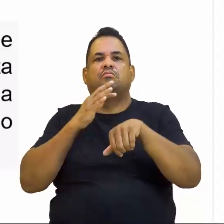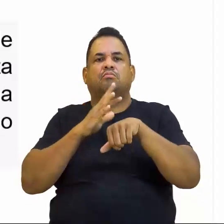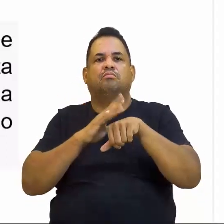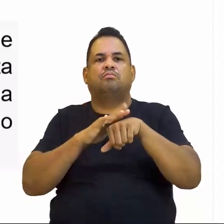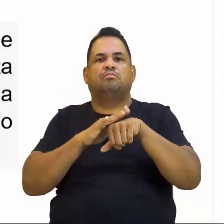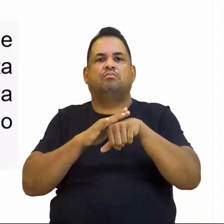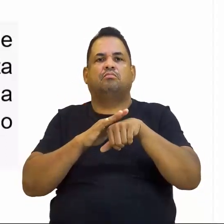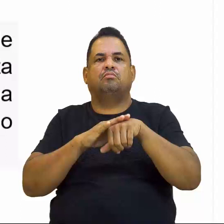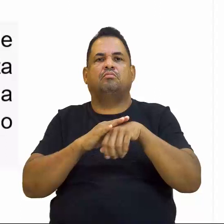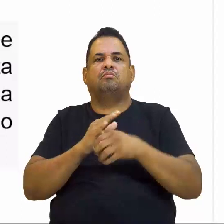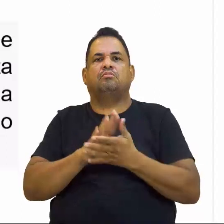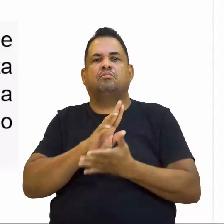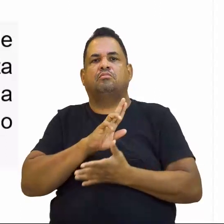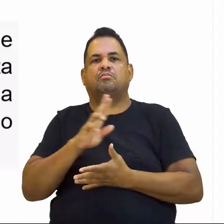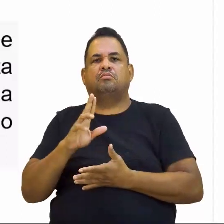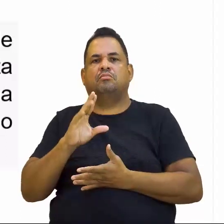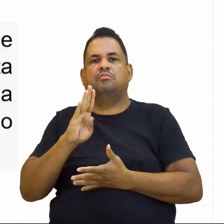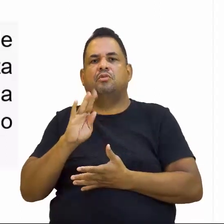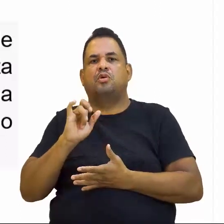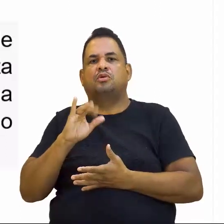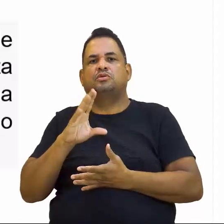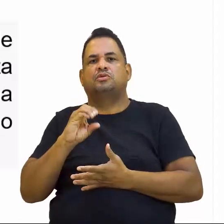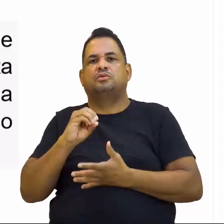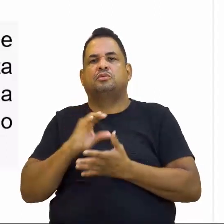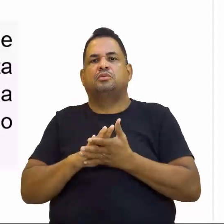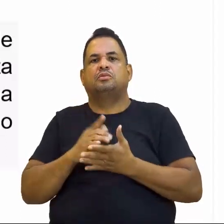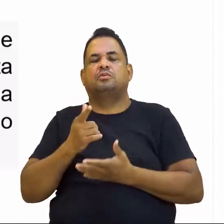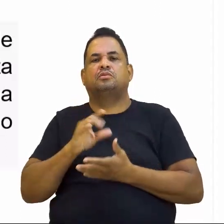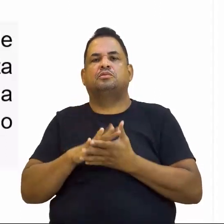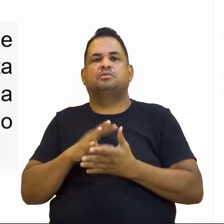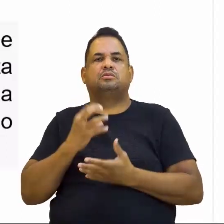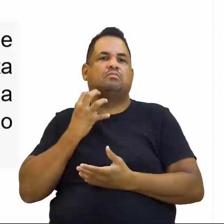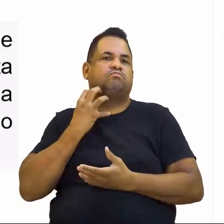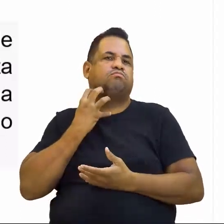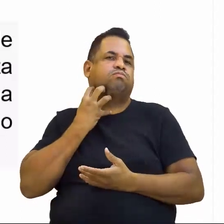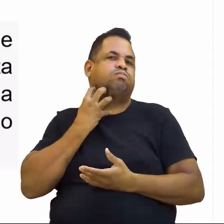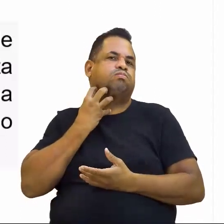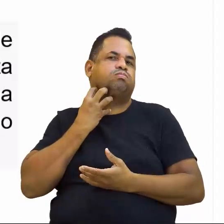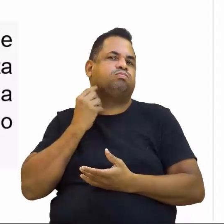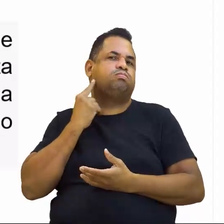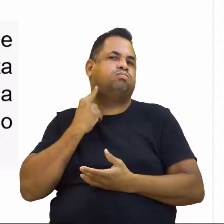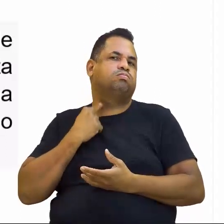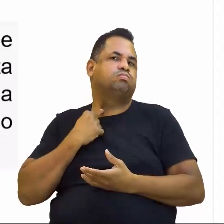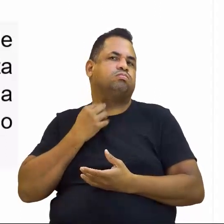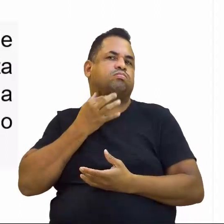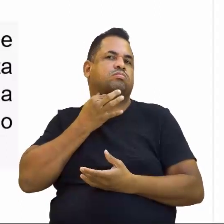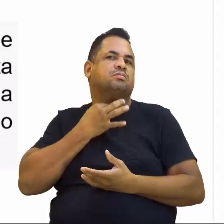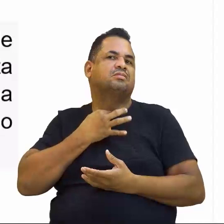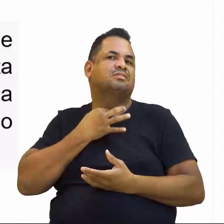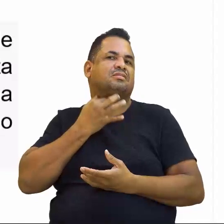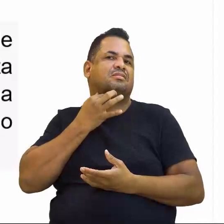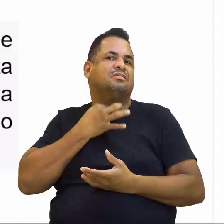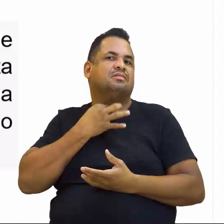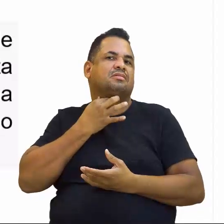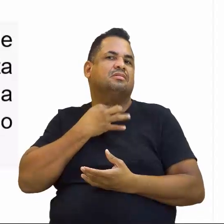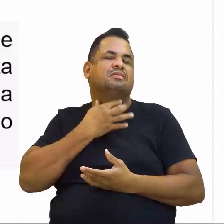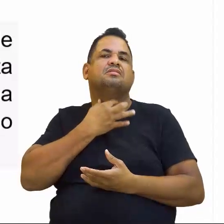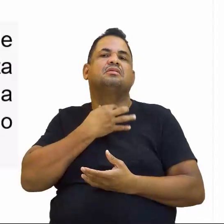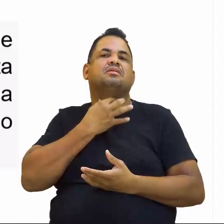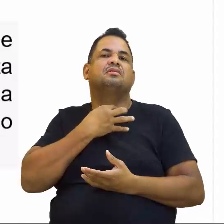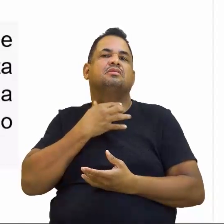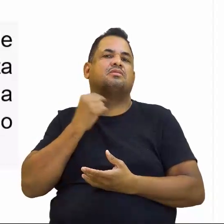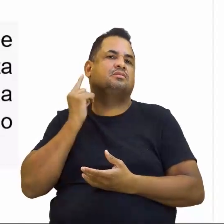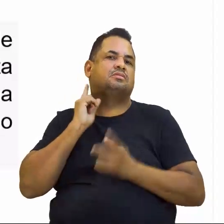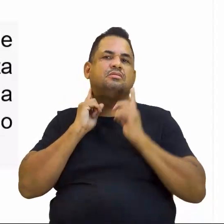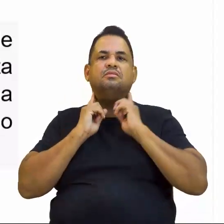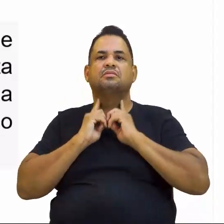desenvolver uma doença chamada bócio, que consiste na inflamação da glândula tireoide.